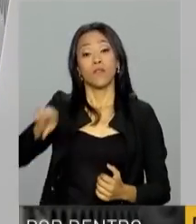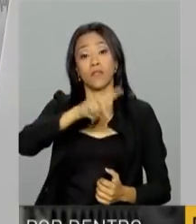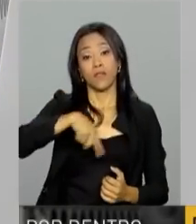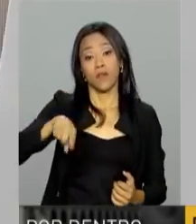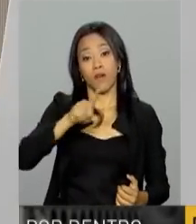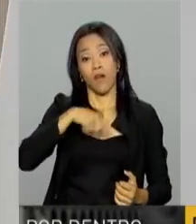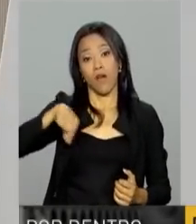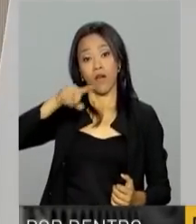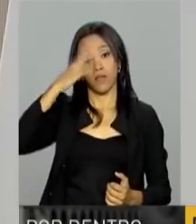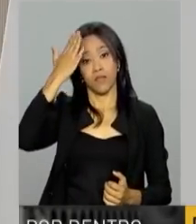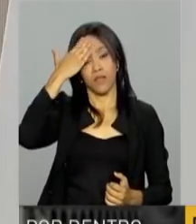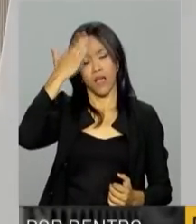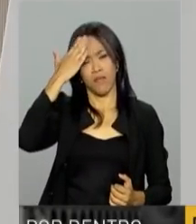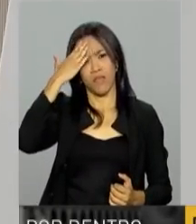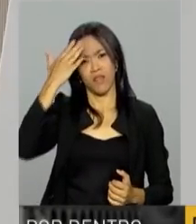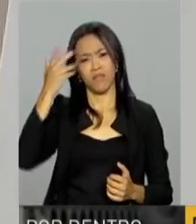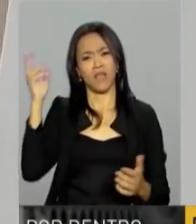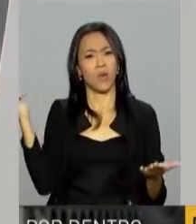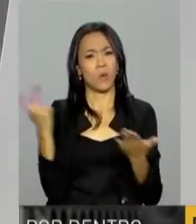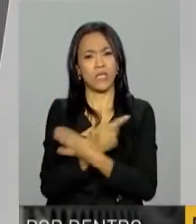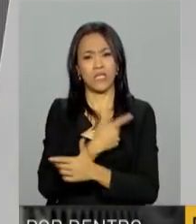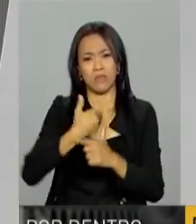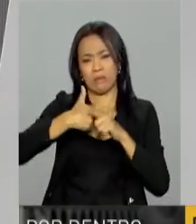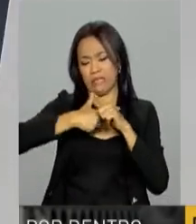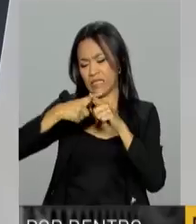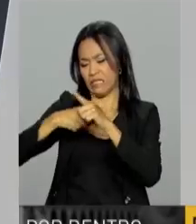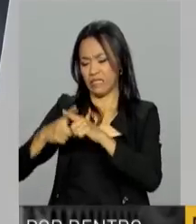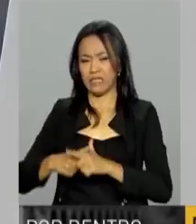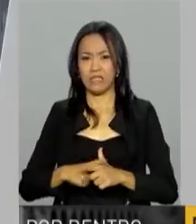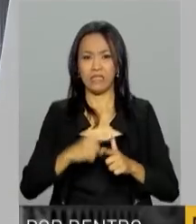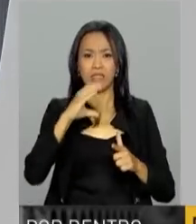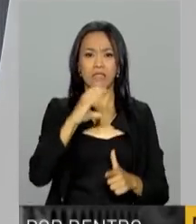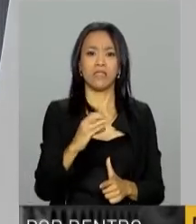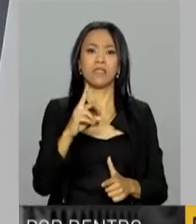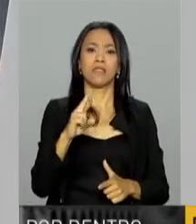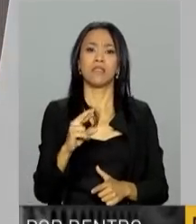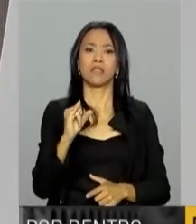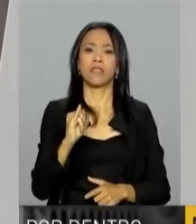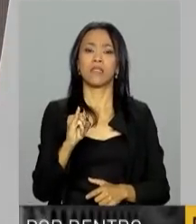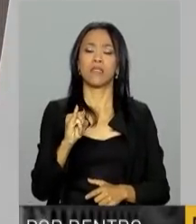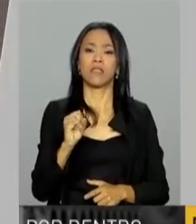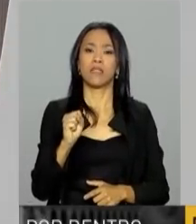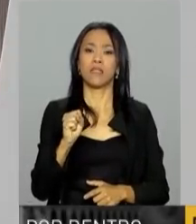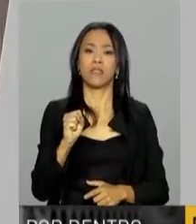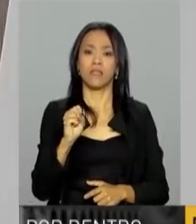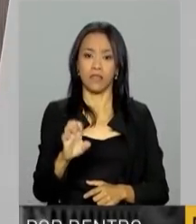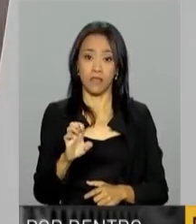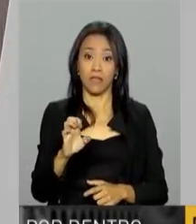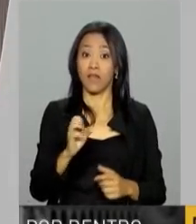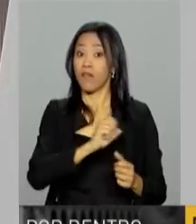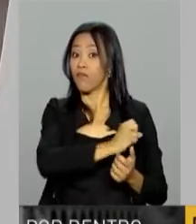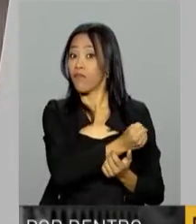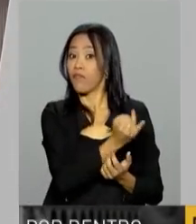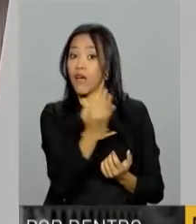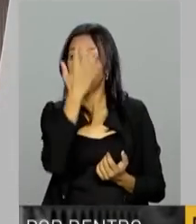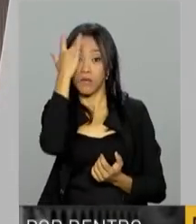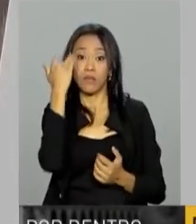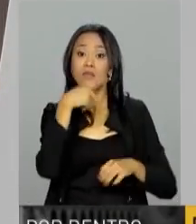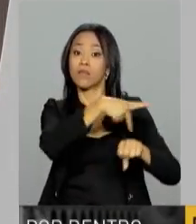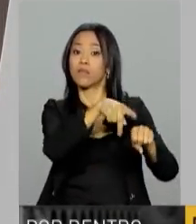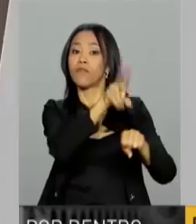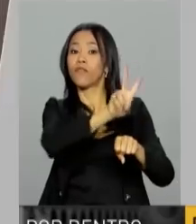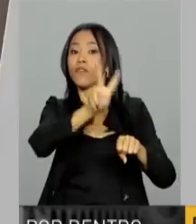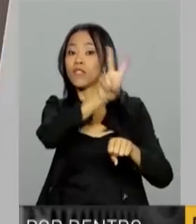roraima tem vivido uma crise sem precedentes desde que milhares de venezuelanos começaram a vir para o estado em busca de abrigo fugindo